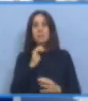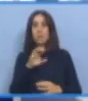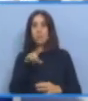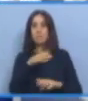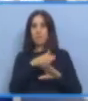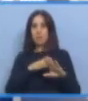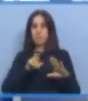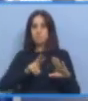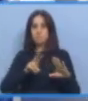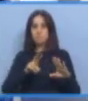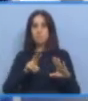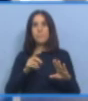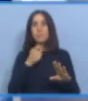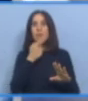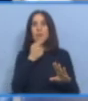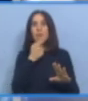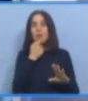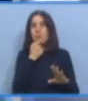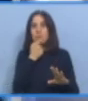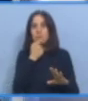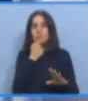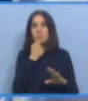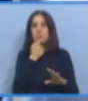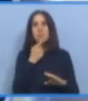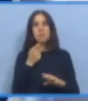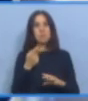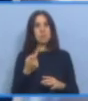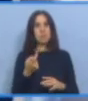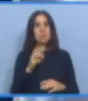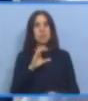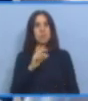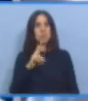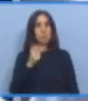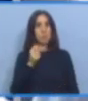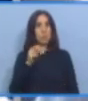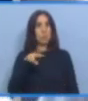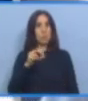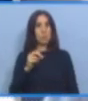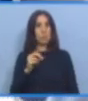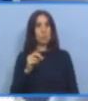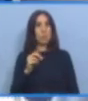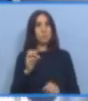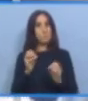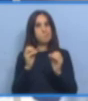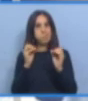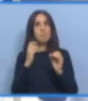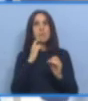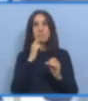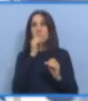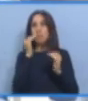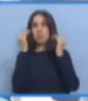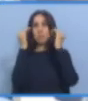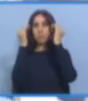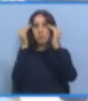século, ter uma neutralidade carbónica, ou seja, aquilo que nós conseguimos retirar de carbono da atmosfera,